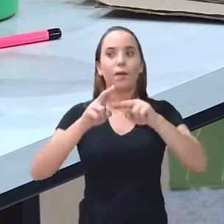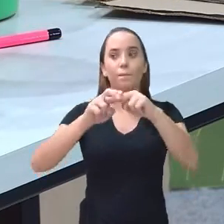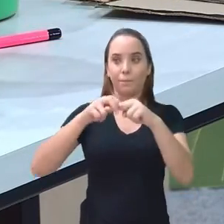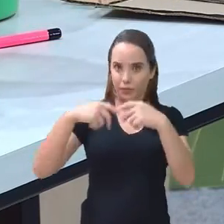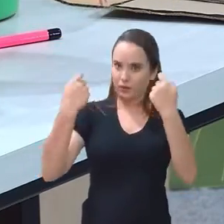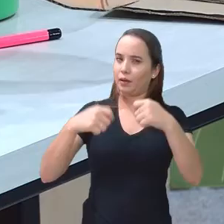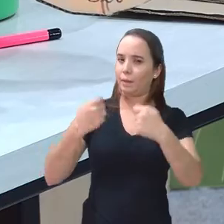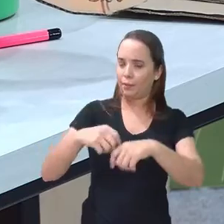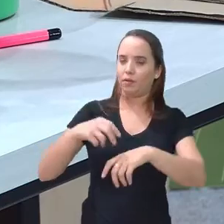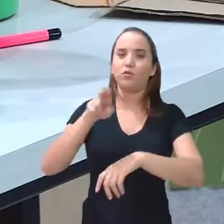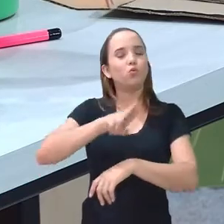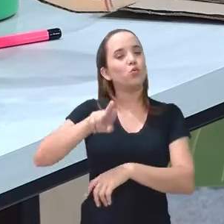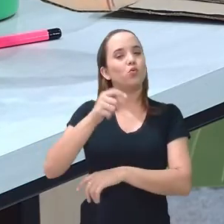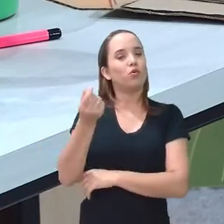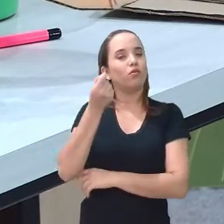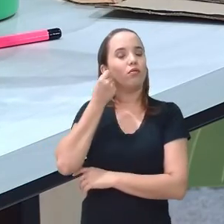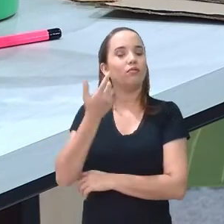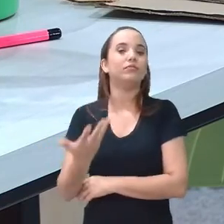vai girar,